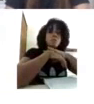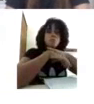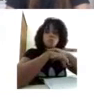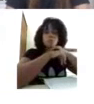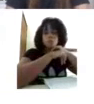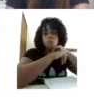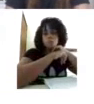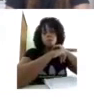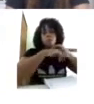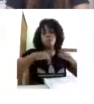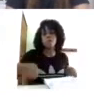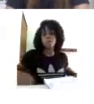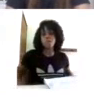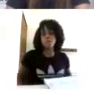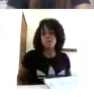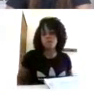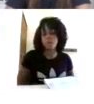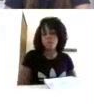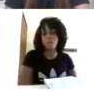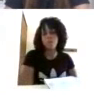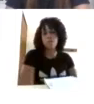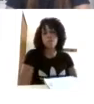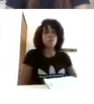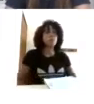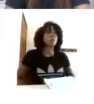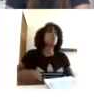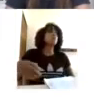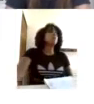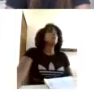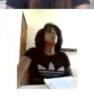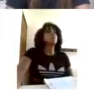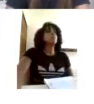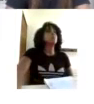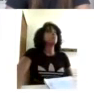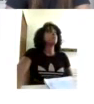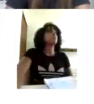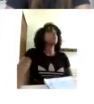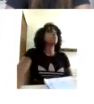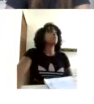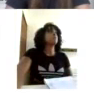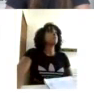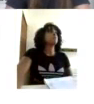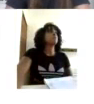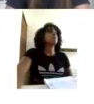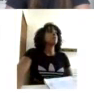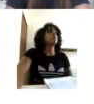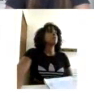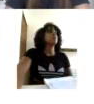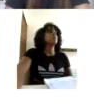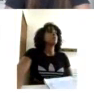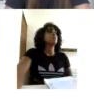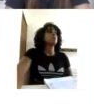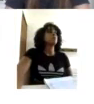outros desafios, mas os primeiros foram esses. Como desenvolver um subprojeto multidisciplinar de educação física e